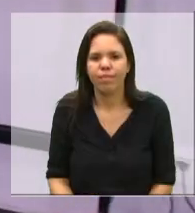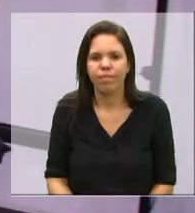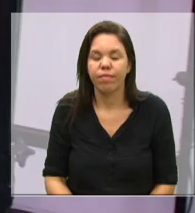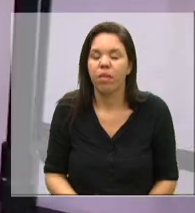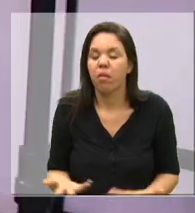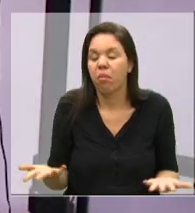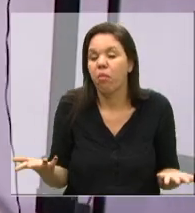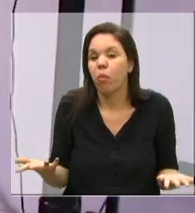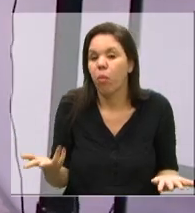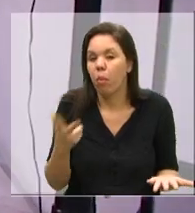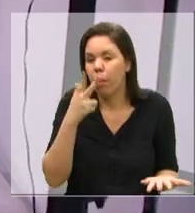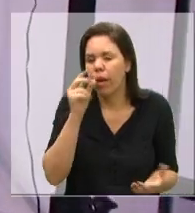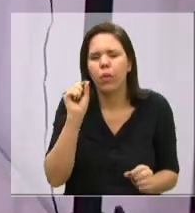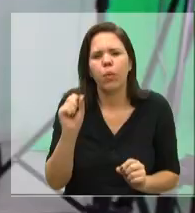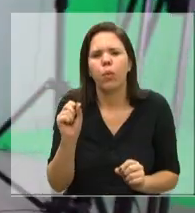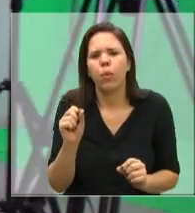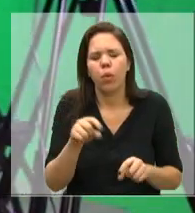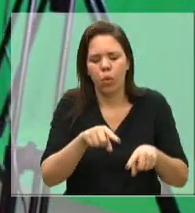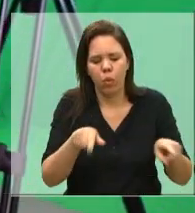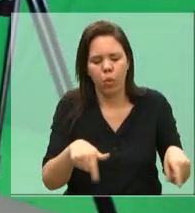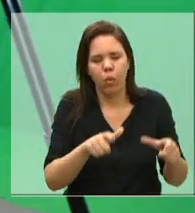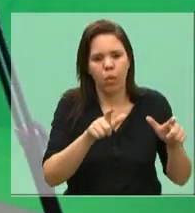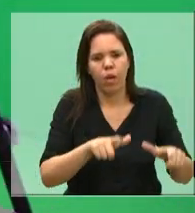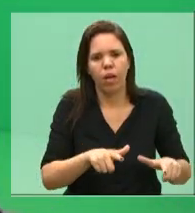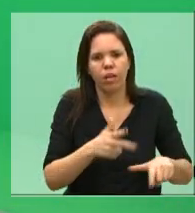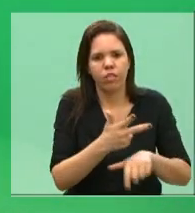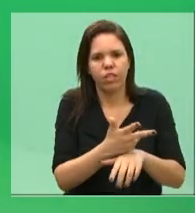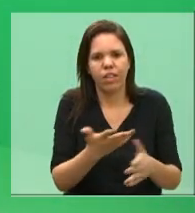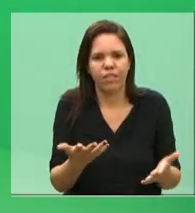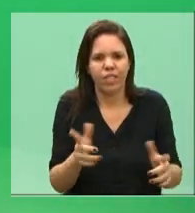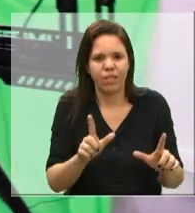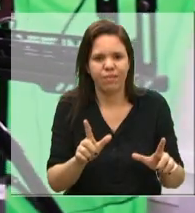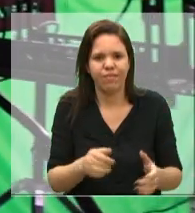Até parece um estúdio de televisão.